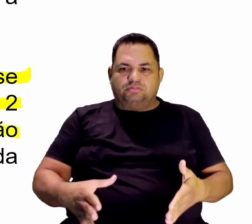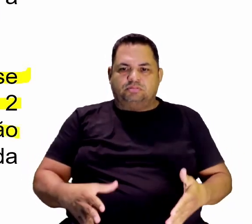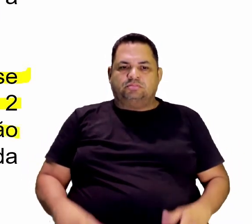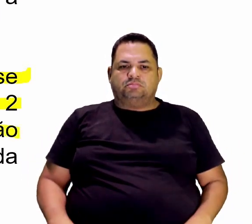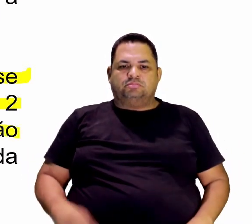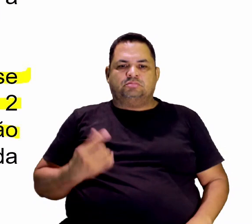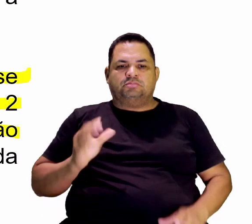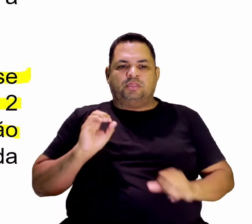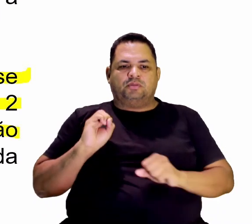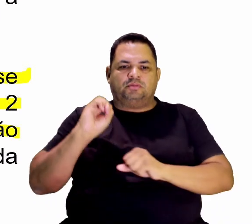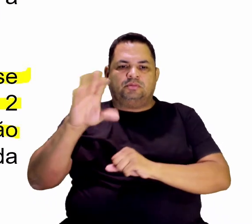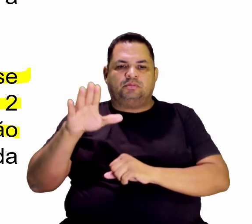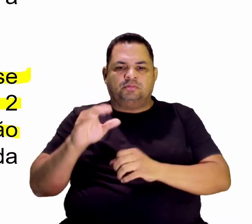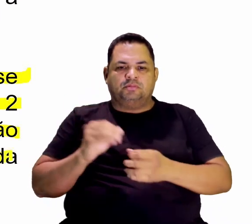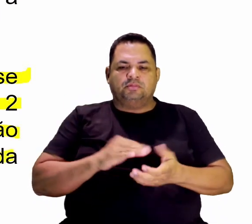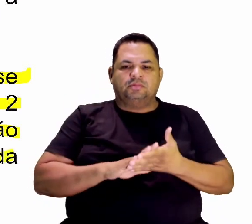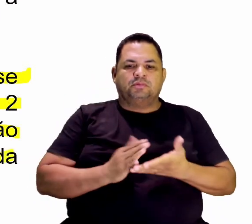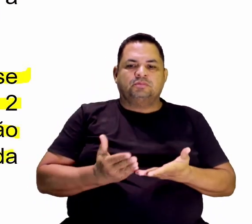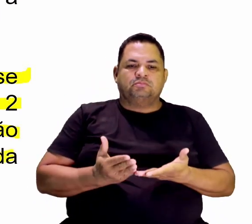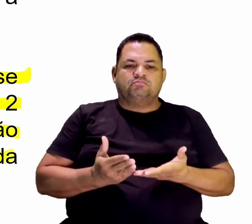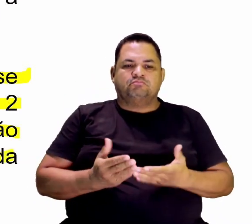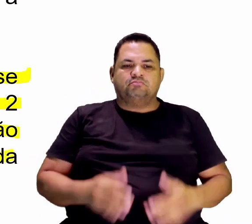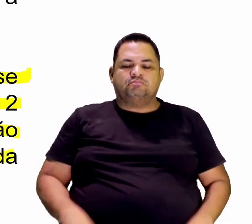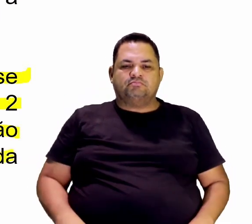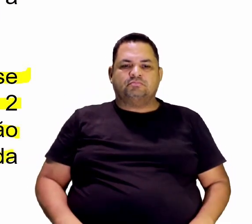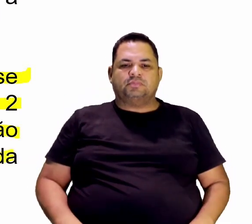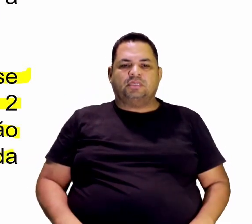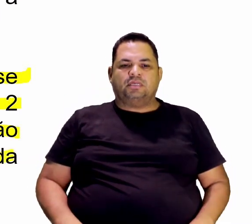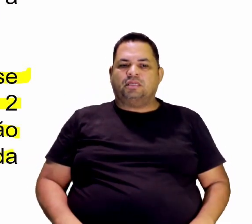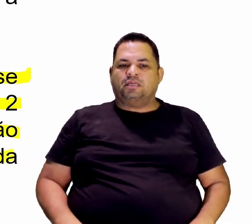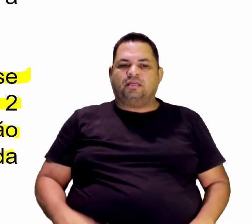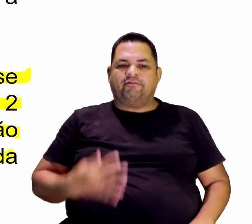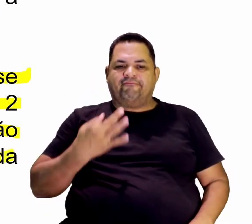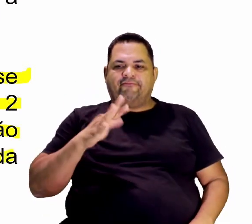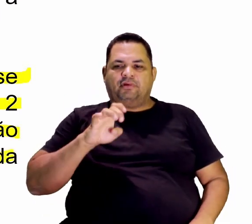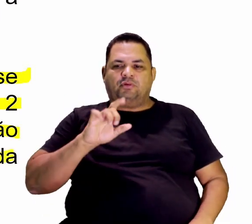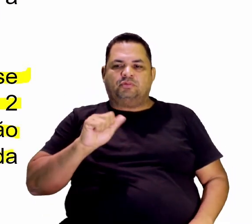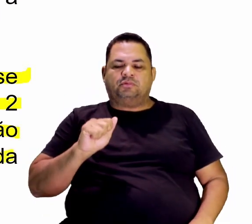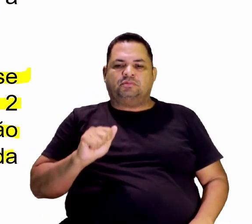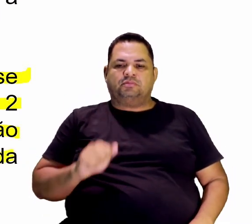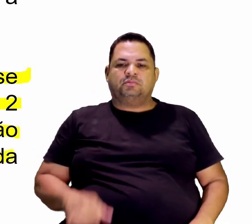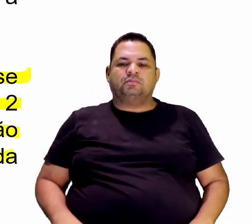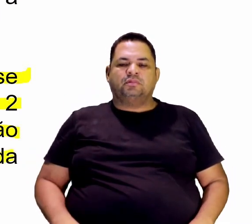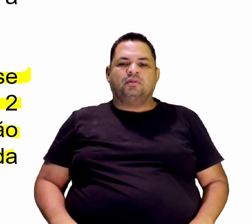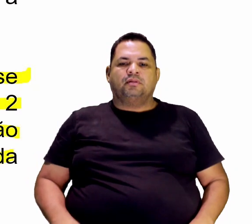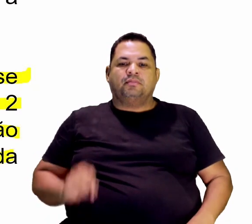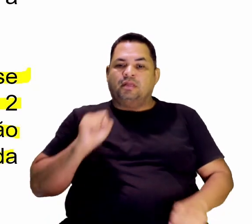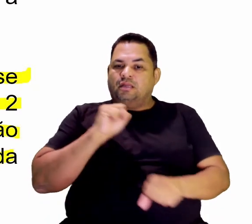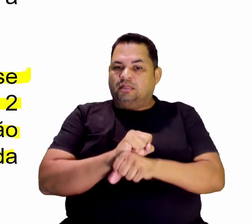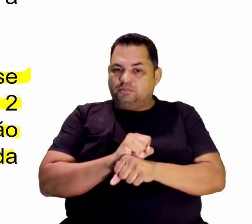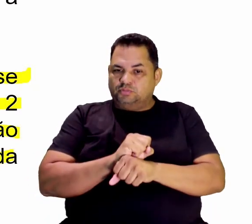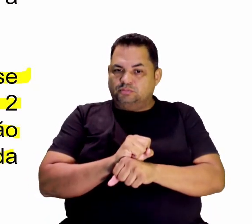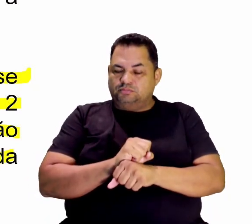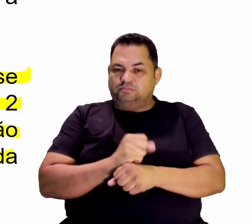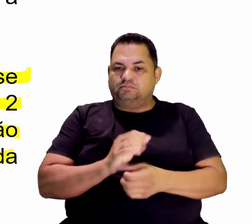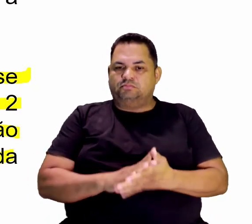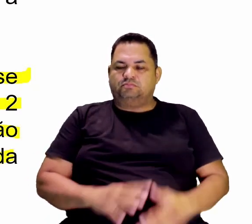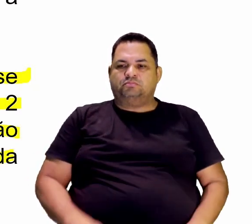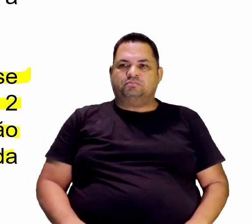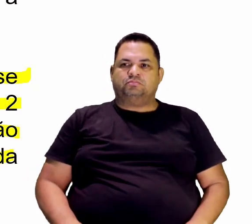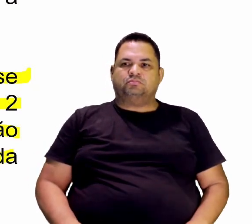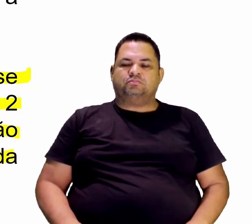o domínio dessa bola, eles têm o controle dessa cadeira de rodas, né? Eles travam ali os seus pés nessa cadeira de roda e eles